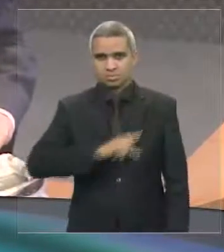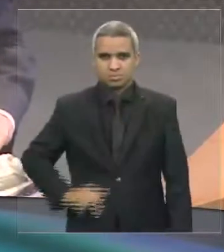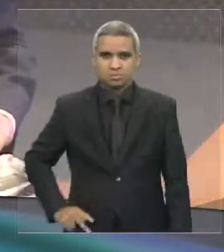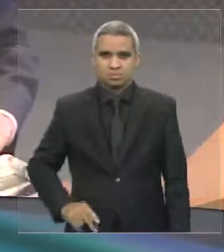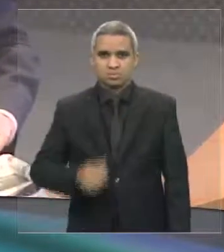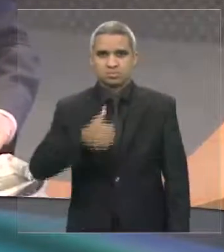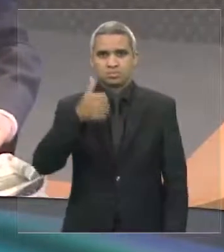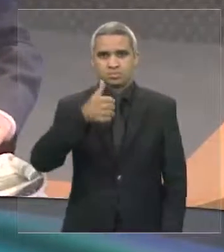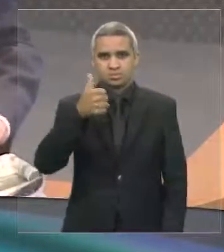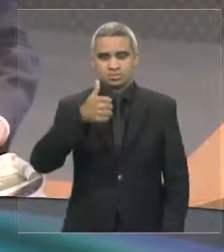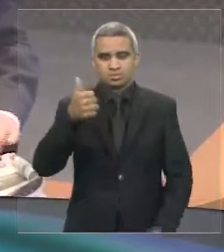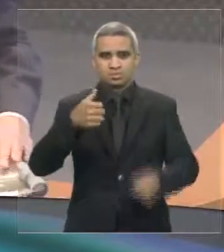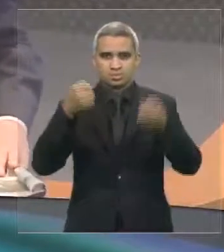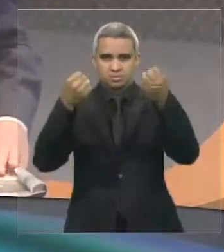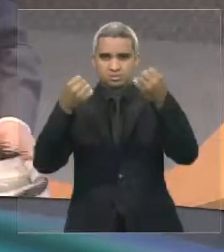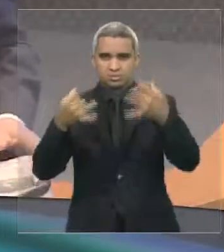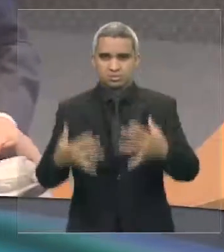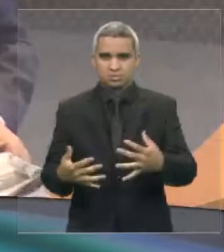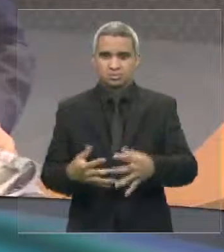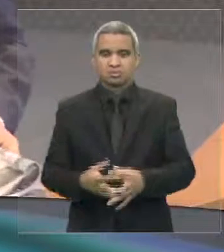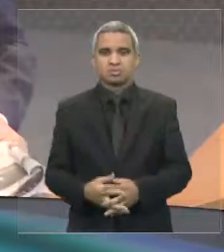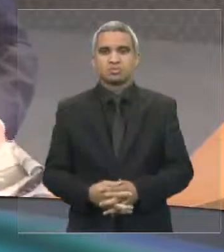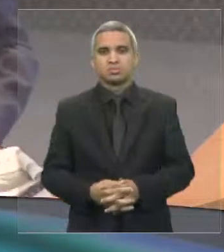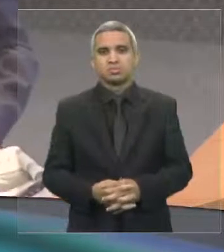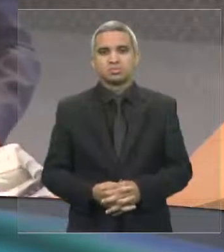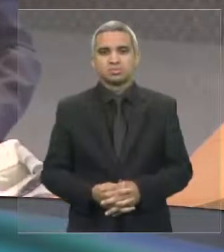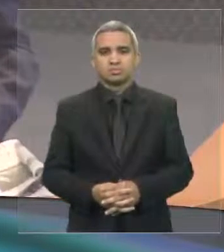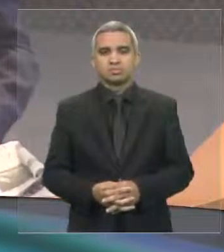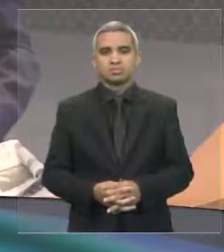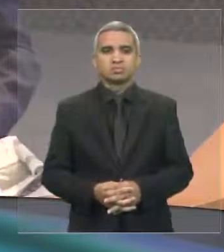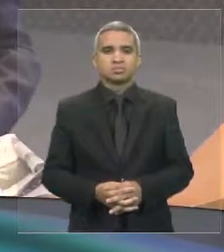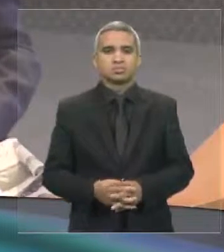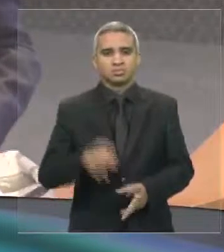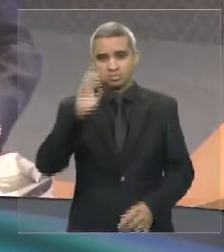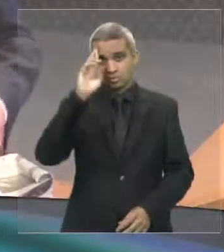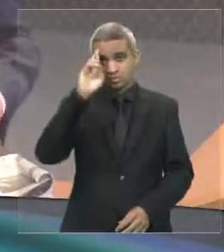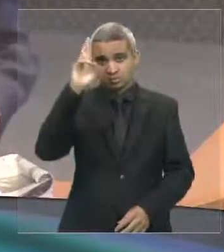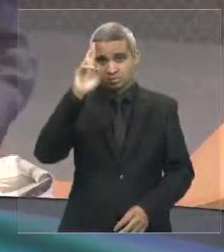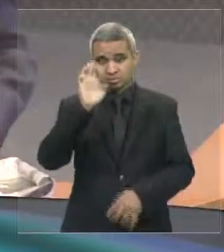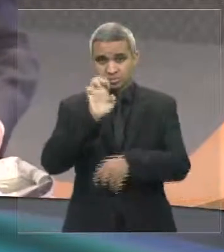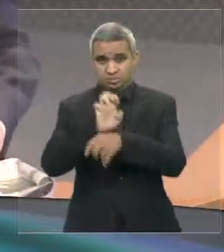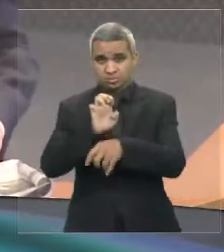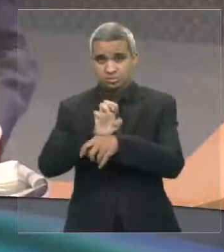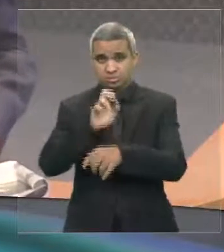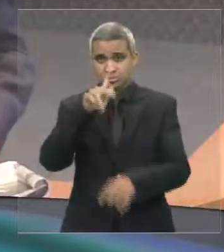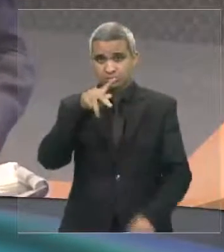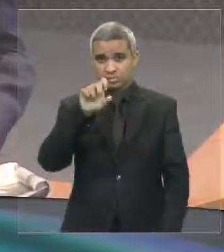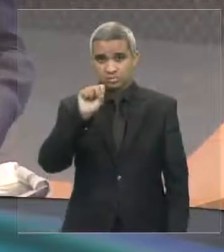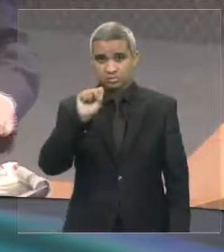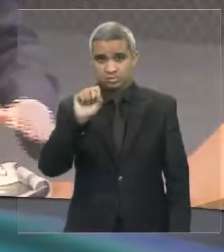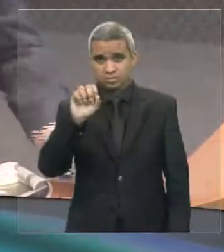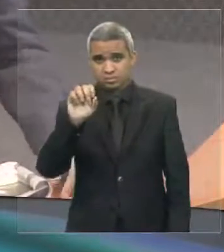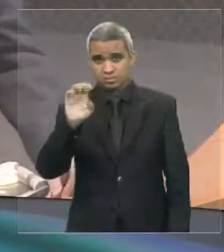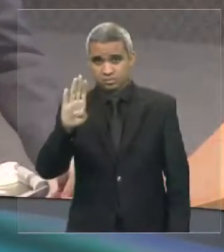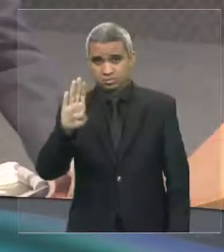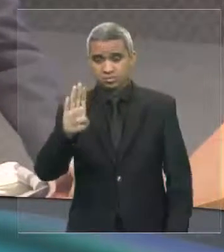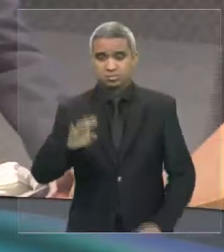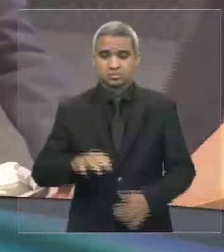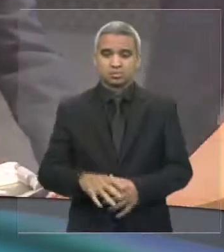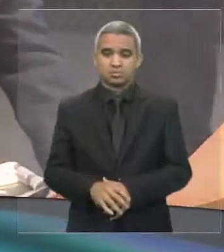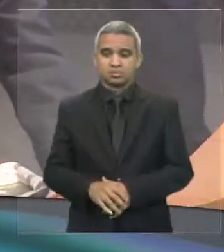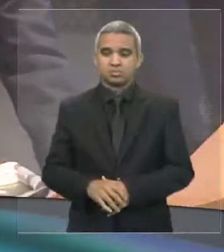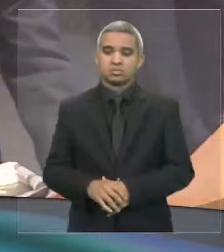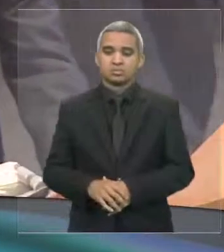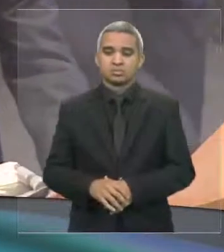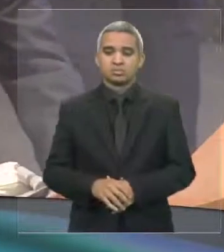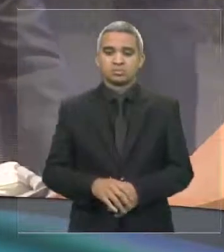registrar que fui convidado pela direção estadual do PSB, na pessoa do presidente